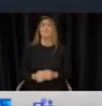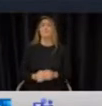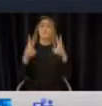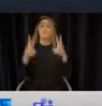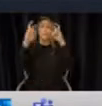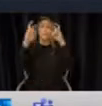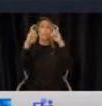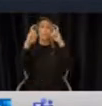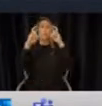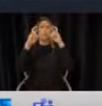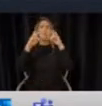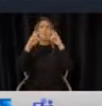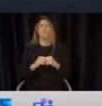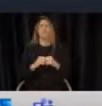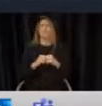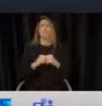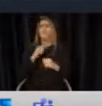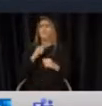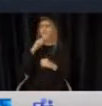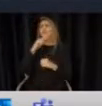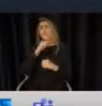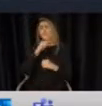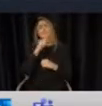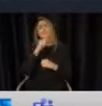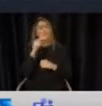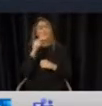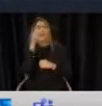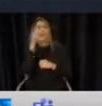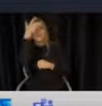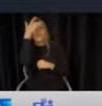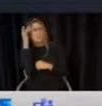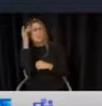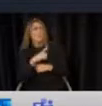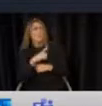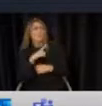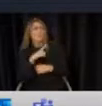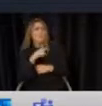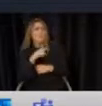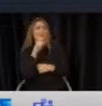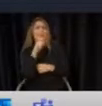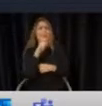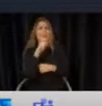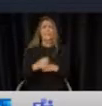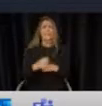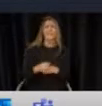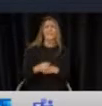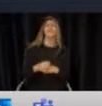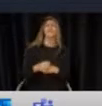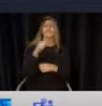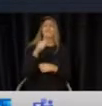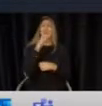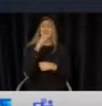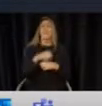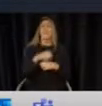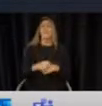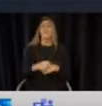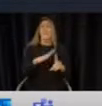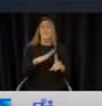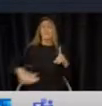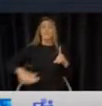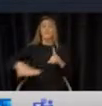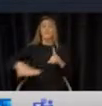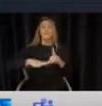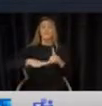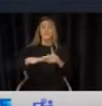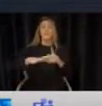muitas dúvidas nas pessoas e que a sociedade exerce um papel importantíssimo, né, nesse programa de doação e